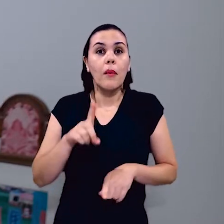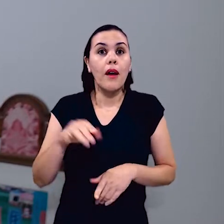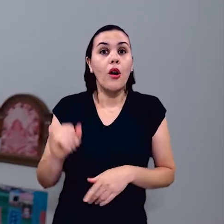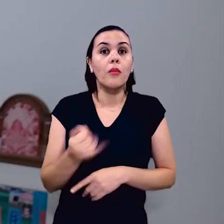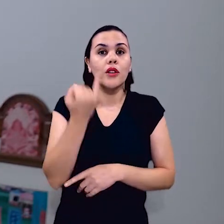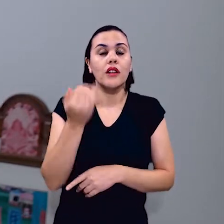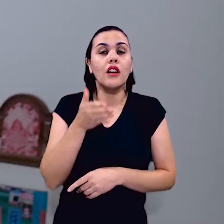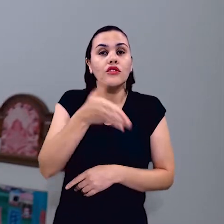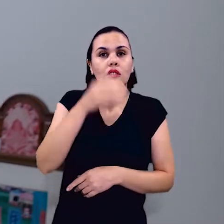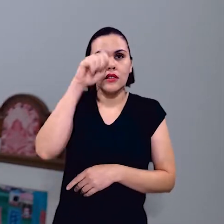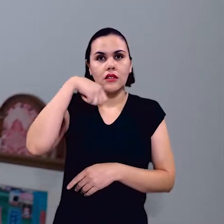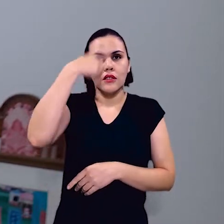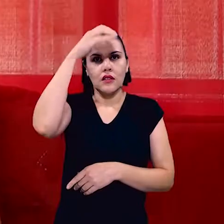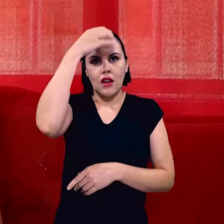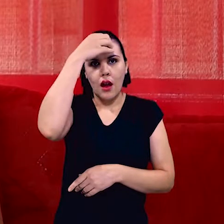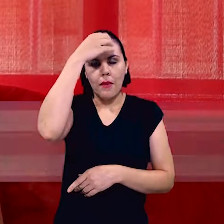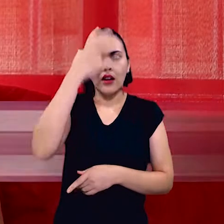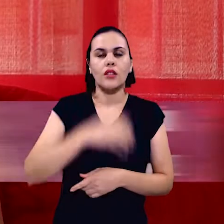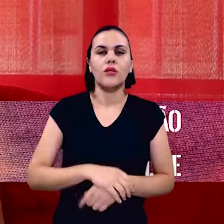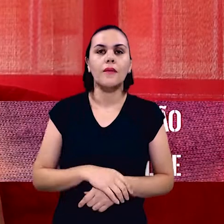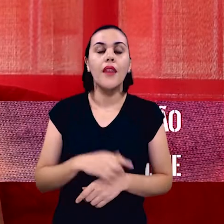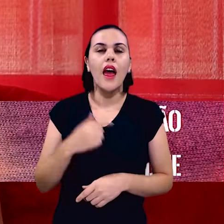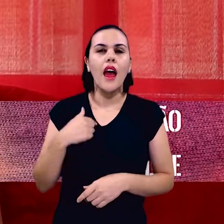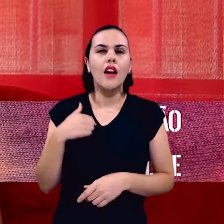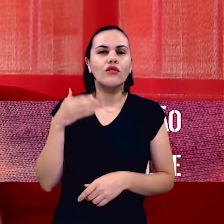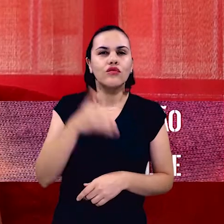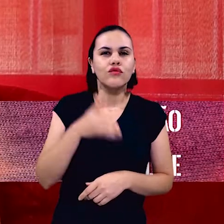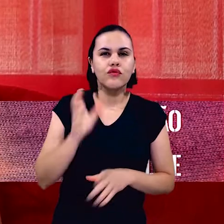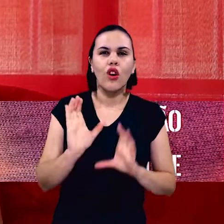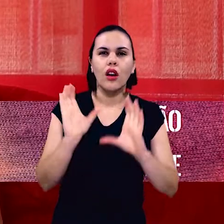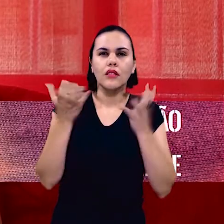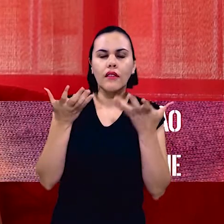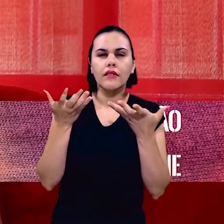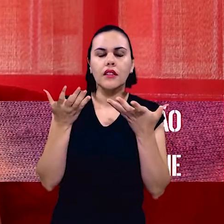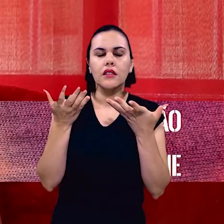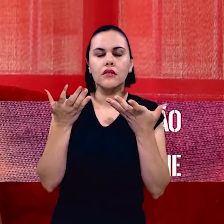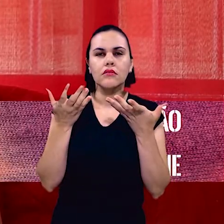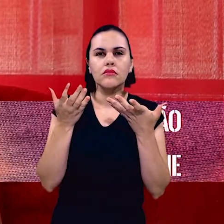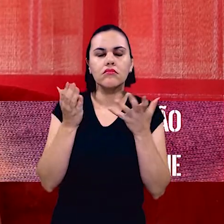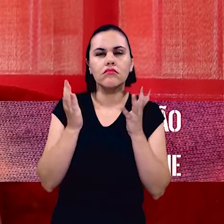privilégio de ser imperador em 2018. Eu participo da festa do Divino